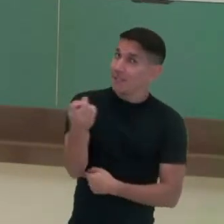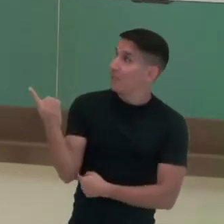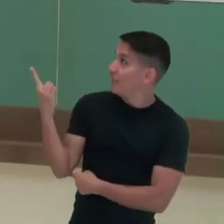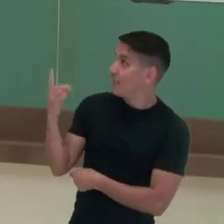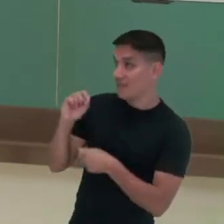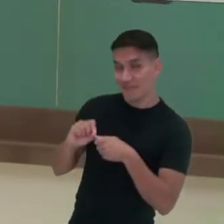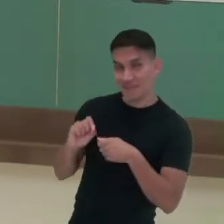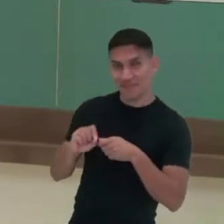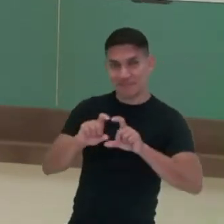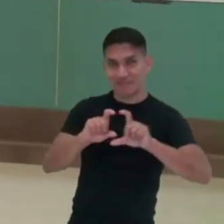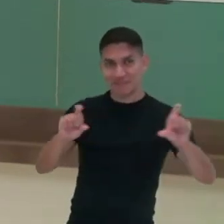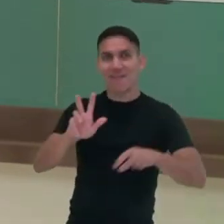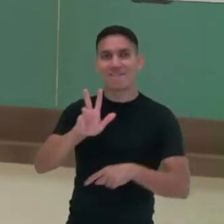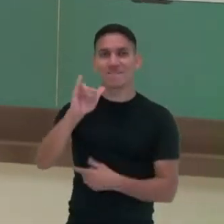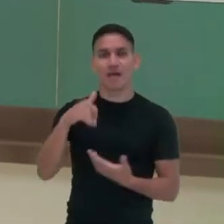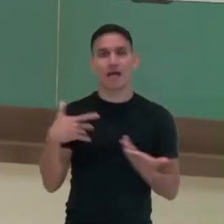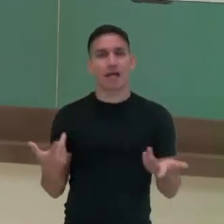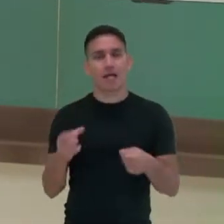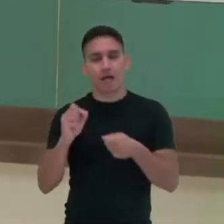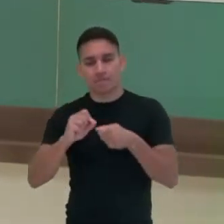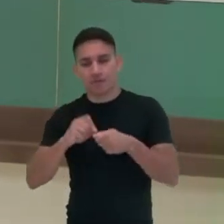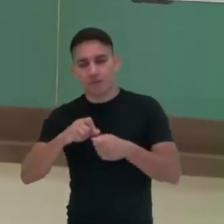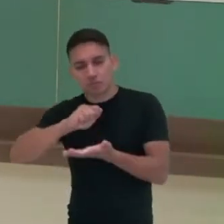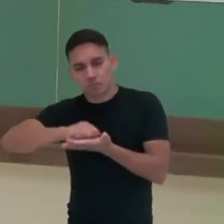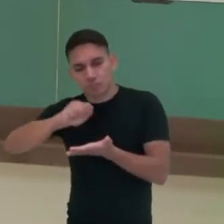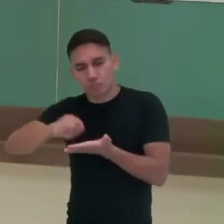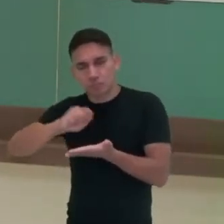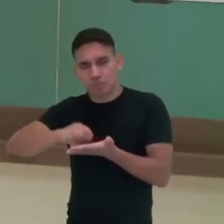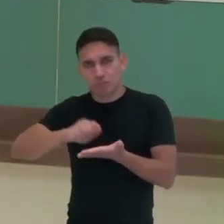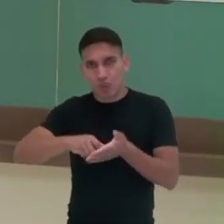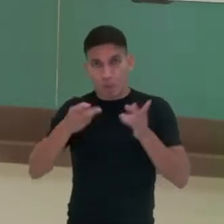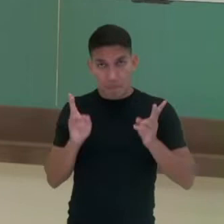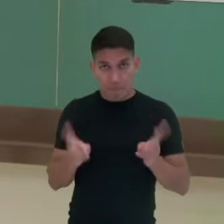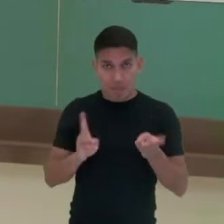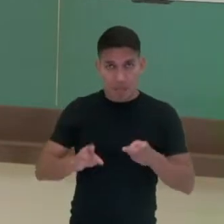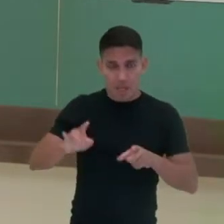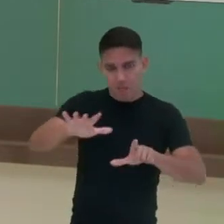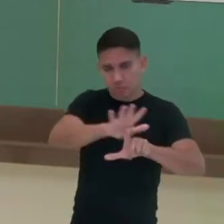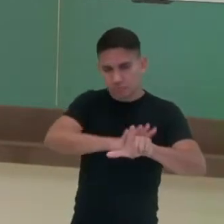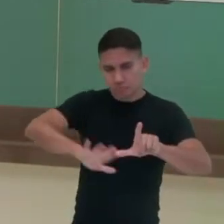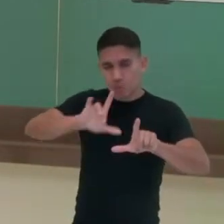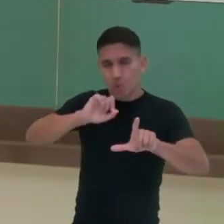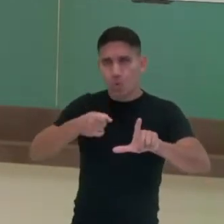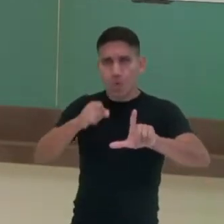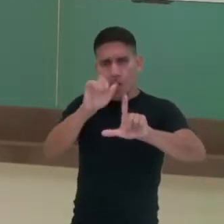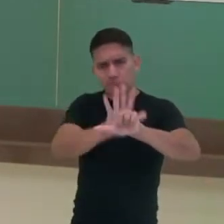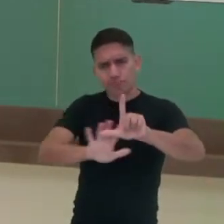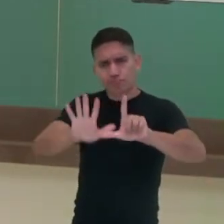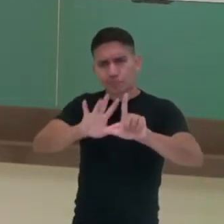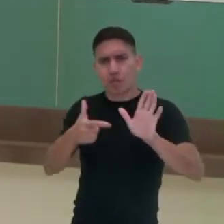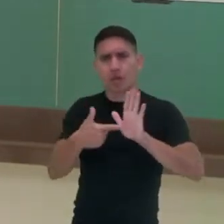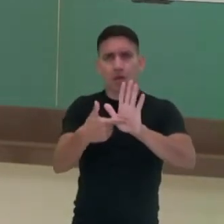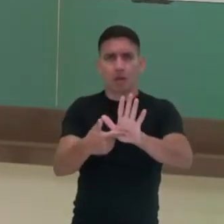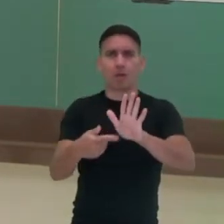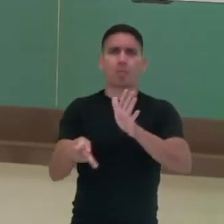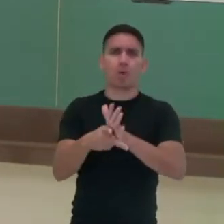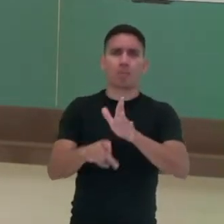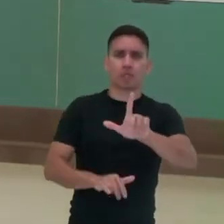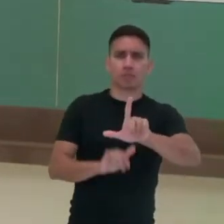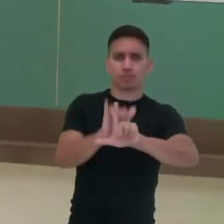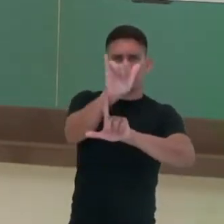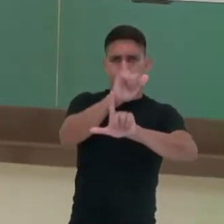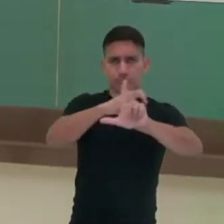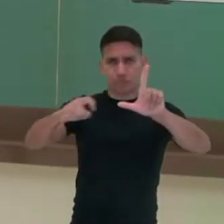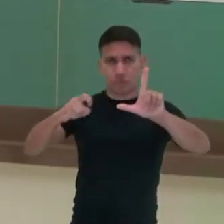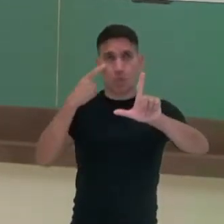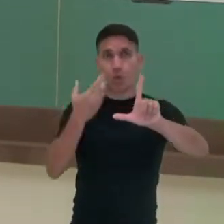um exercício. Então, construa no caderno, no mesmo plano, no mesmo sistema de eixo cartesianos, o